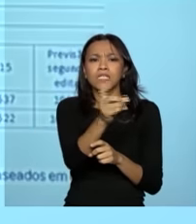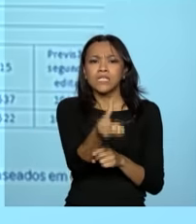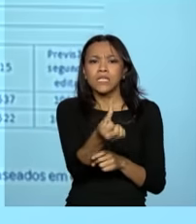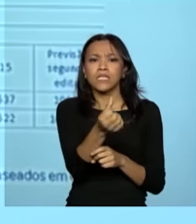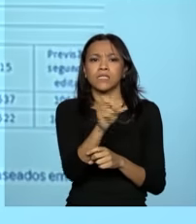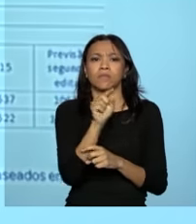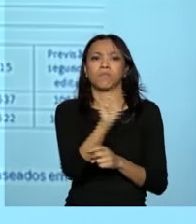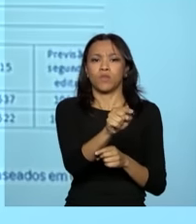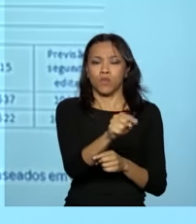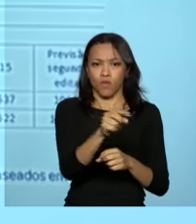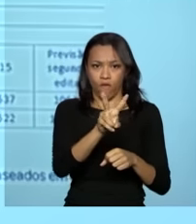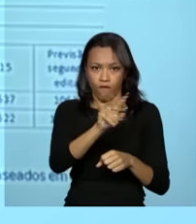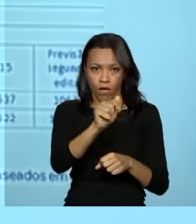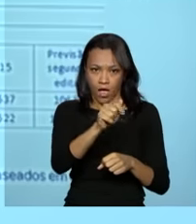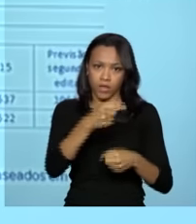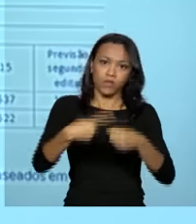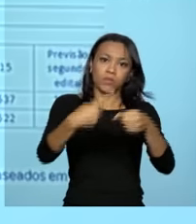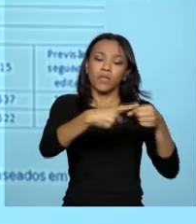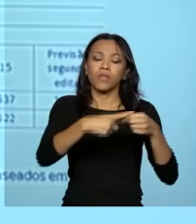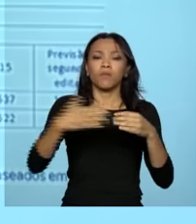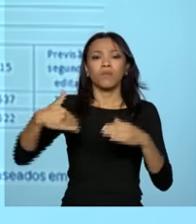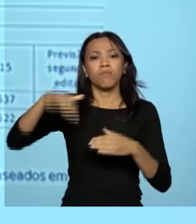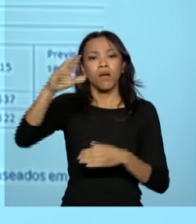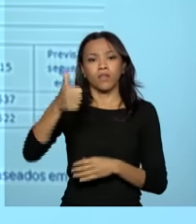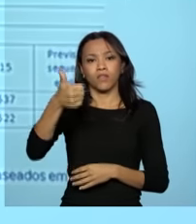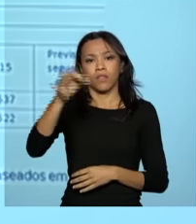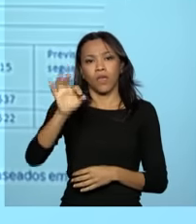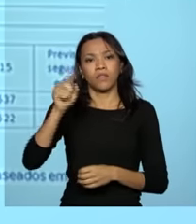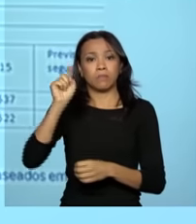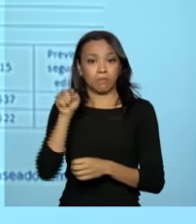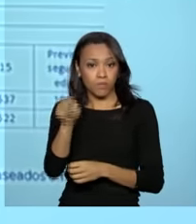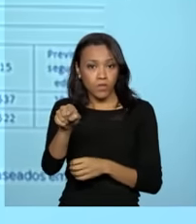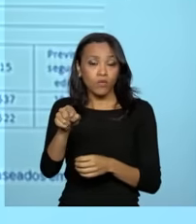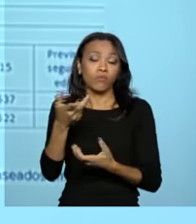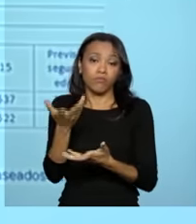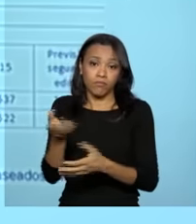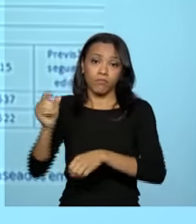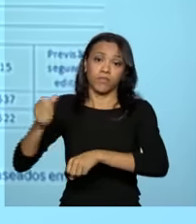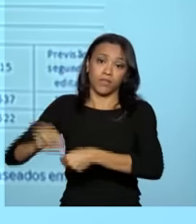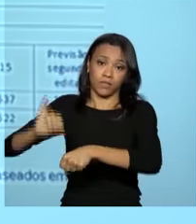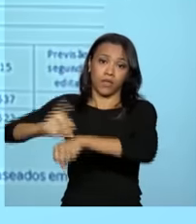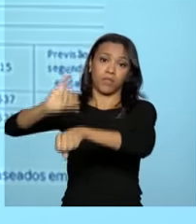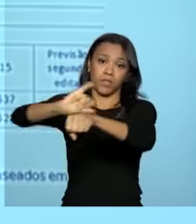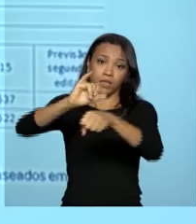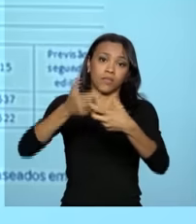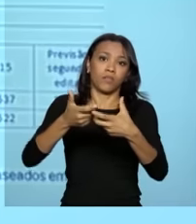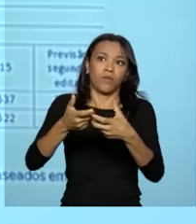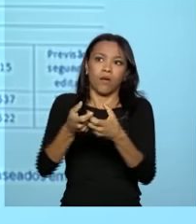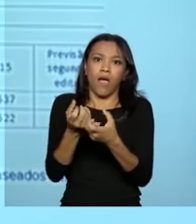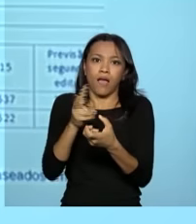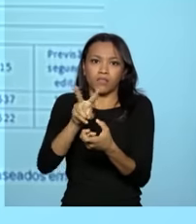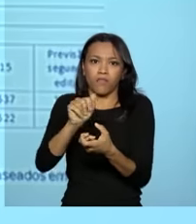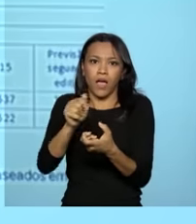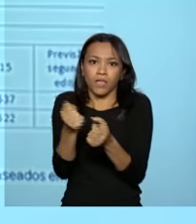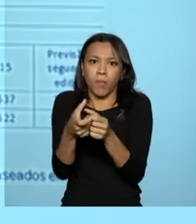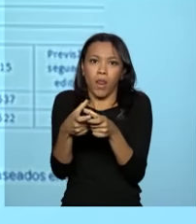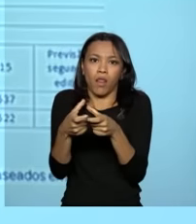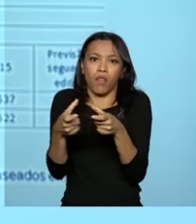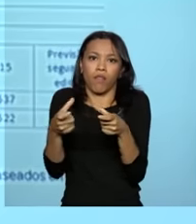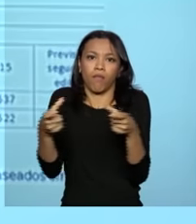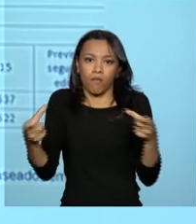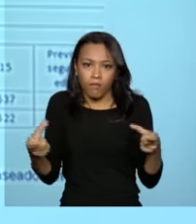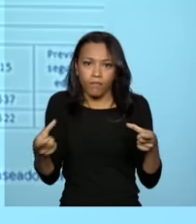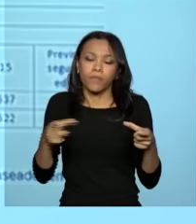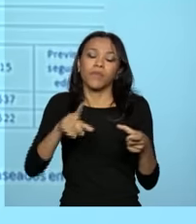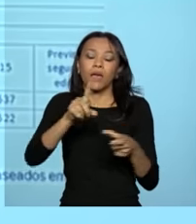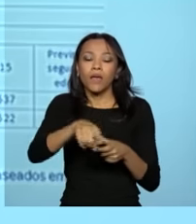interior e mais de 10 mil nas capitais. Quer dizer, o aumento das vagas é muito grande. Agora, é importante ressaltar, e